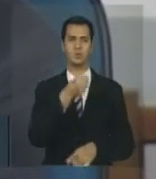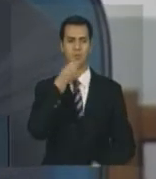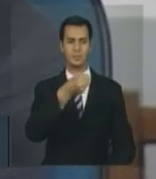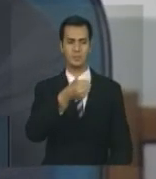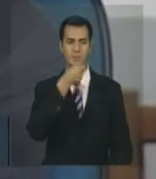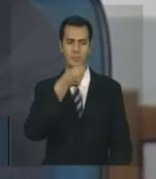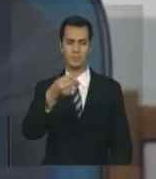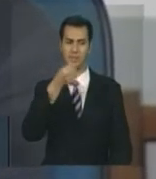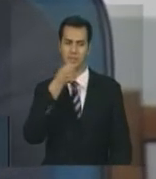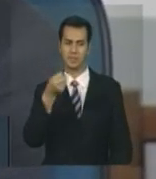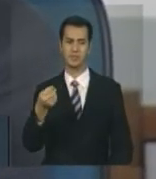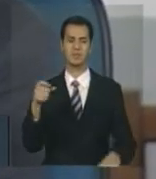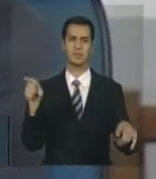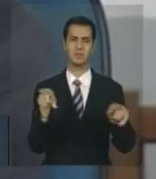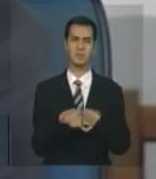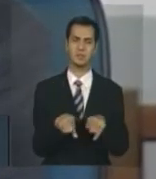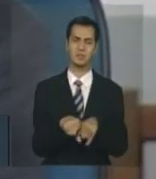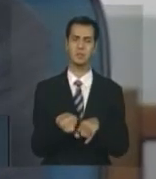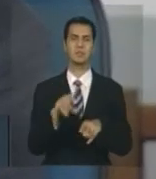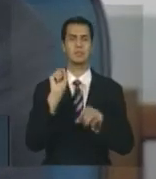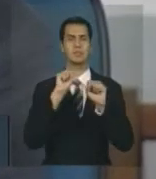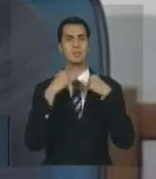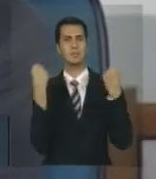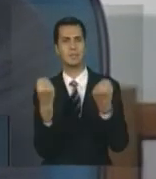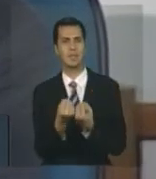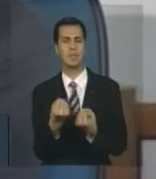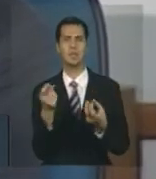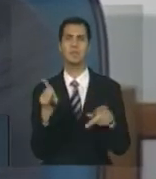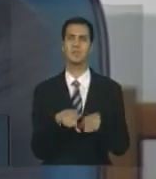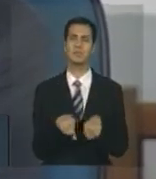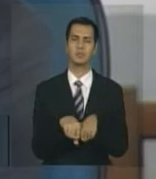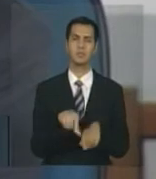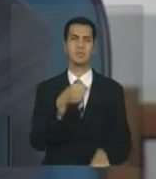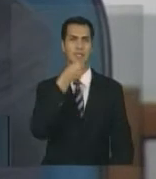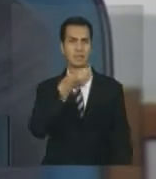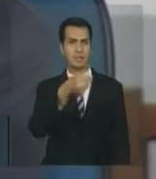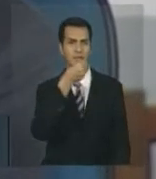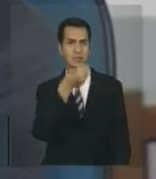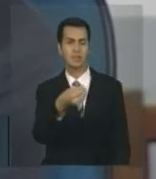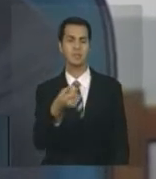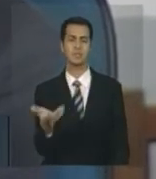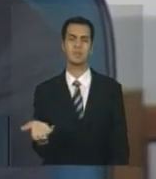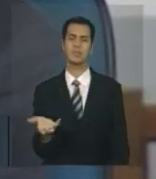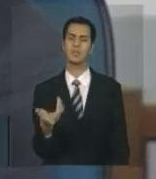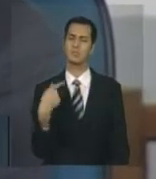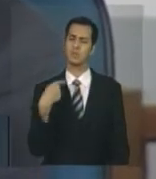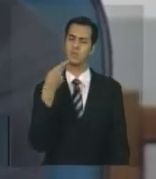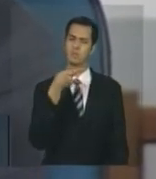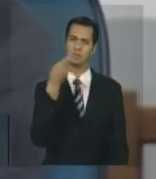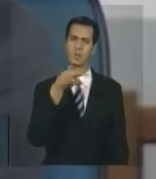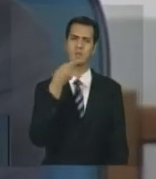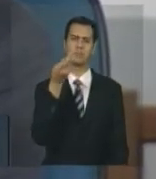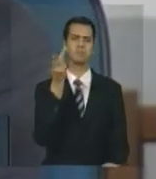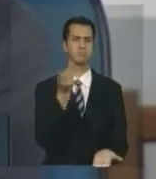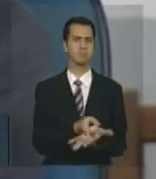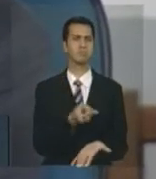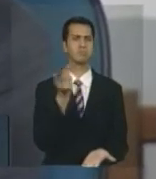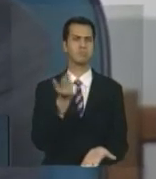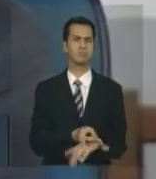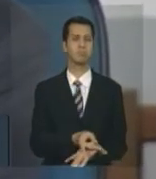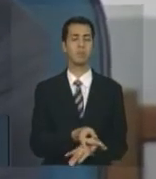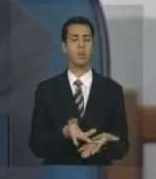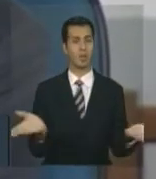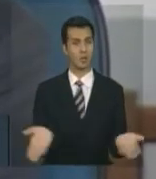seminários, nas entrevistas que temos realizado, nós temos insistido, e aqui eu volto a reiterar